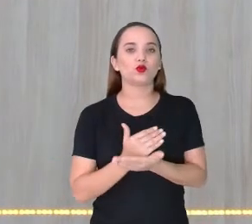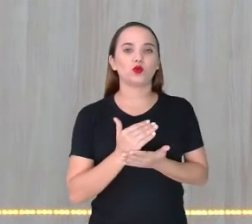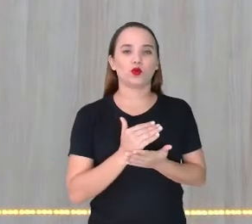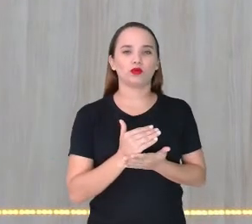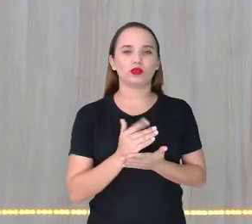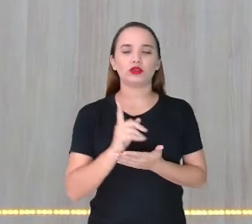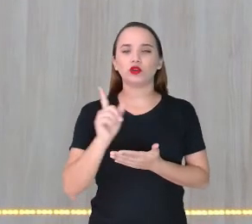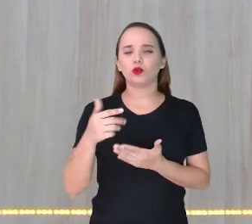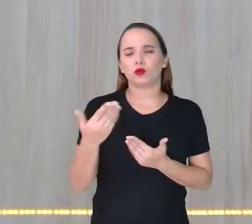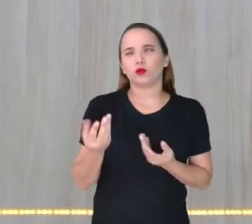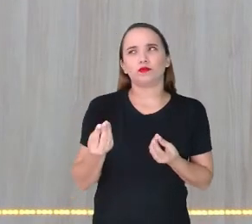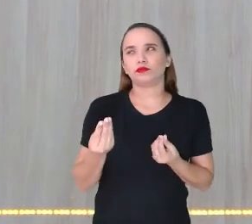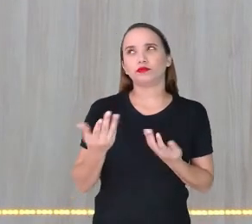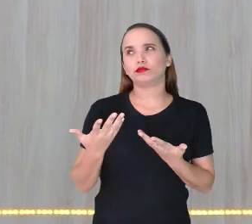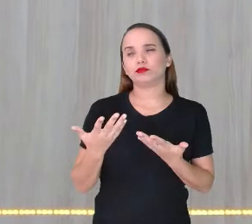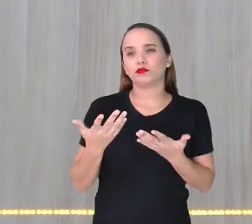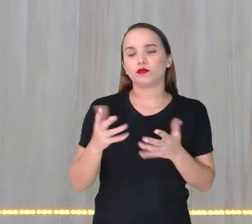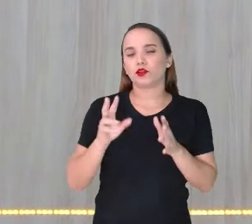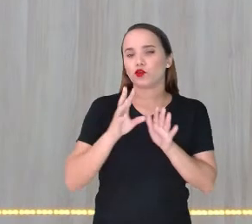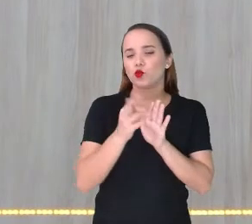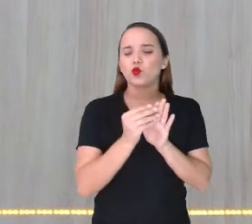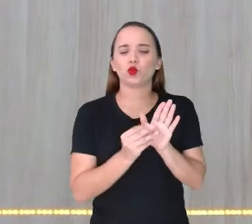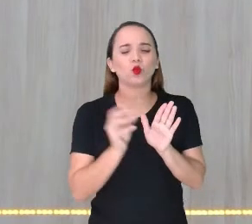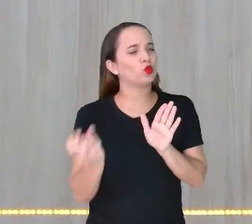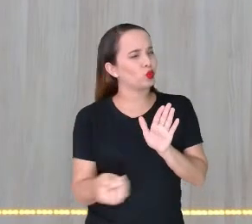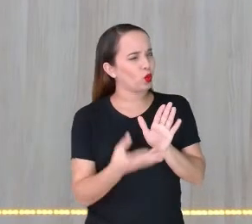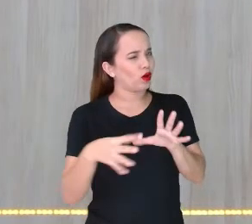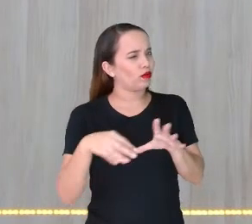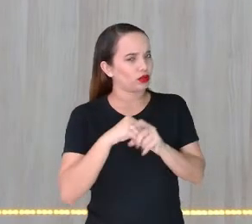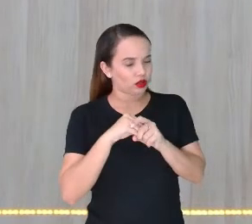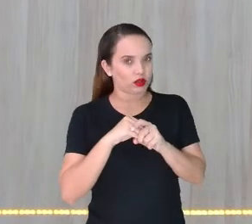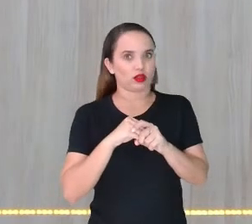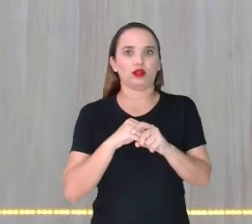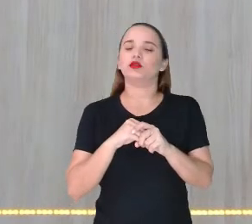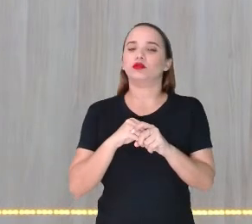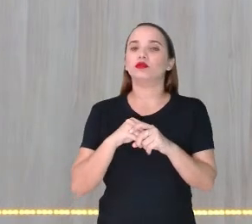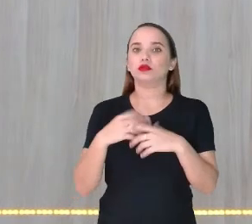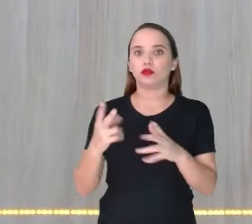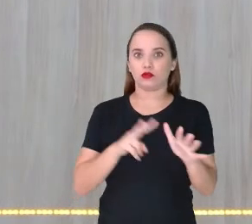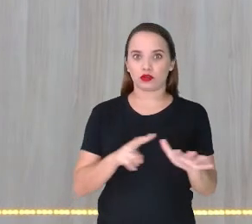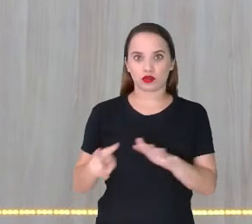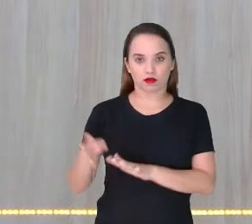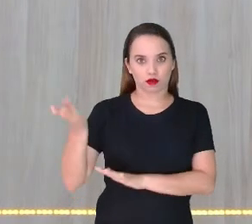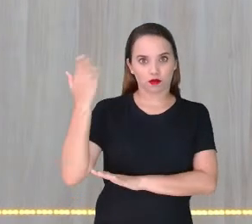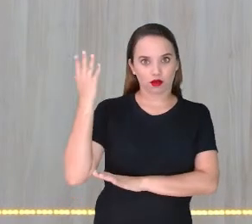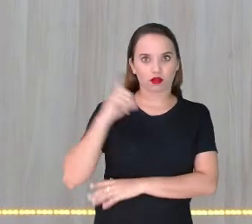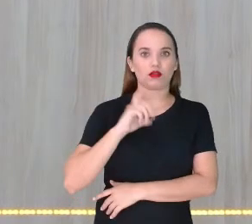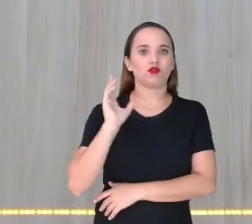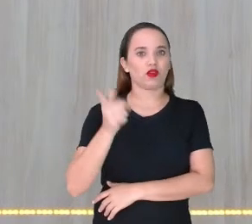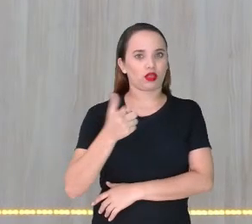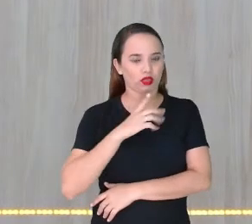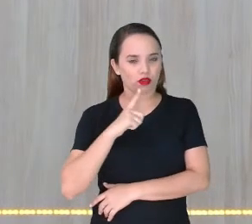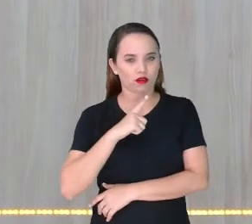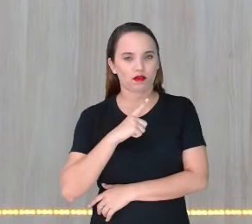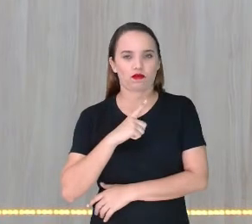uma parte nova, digamos assim, né? A gente, na aula passada, fez aí uma atividade